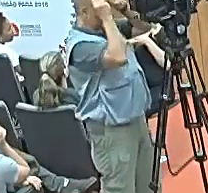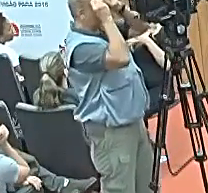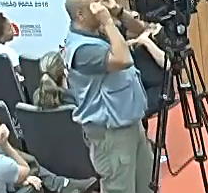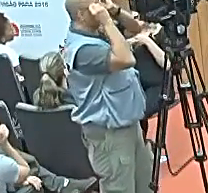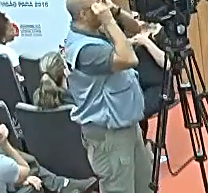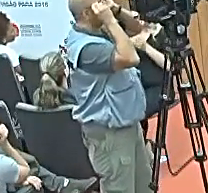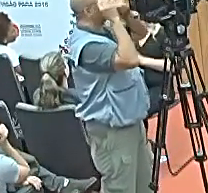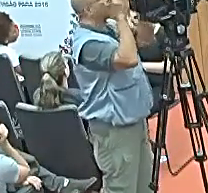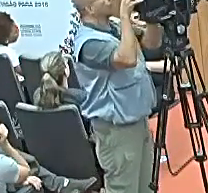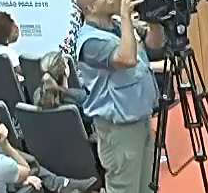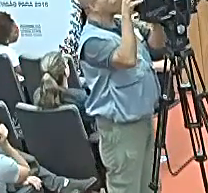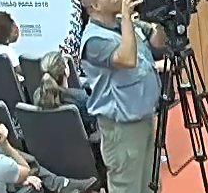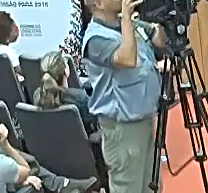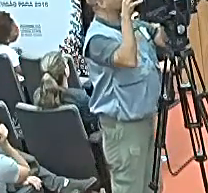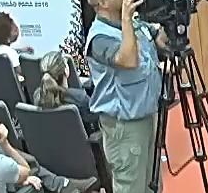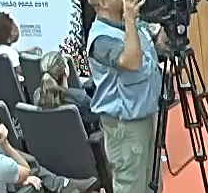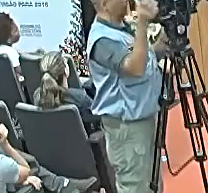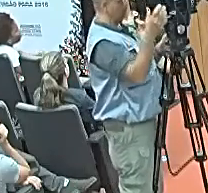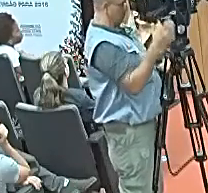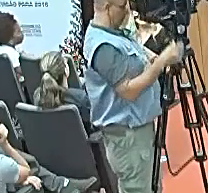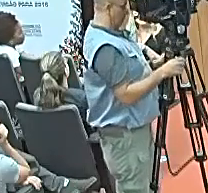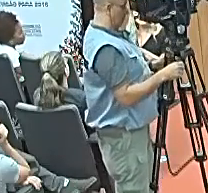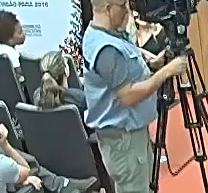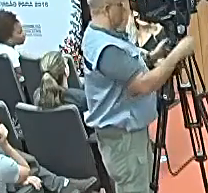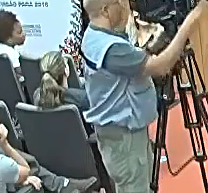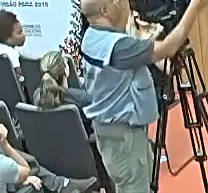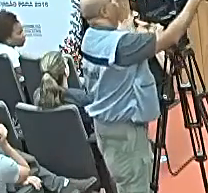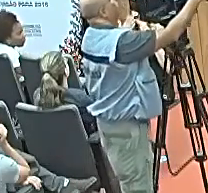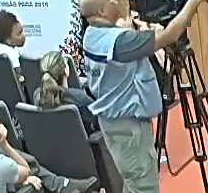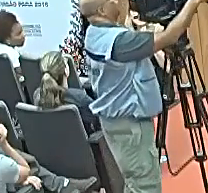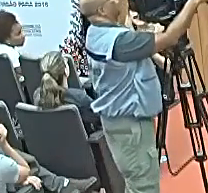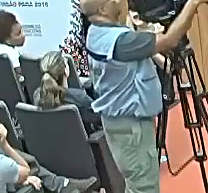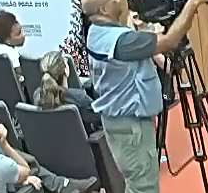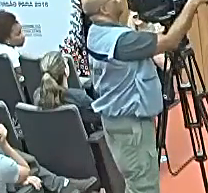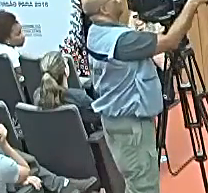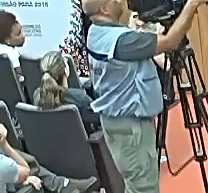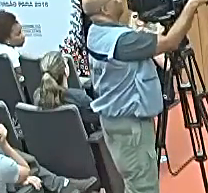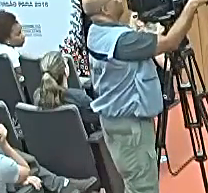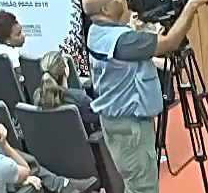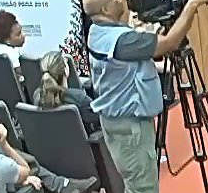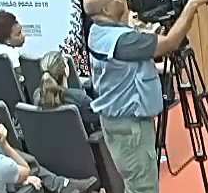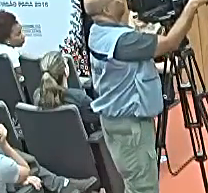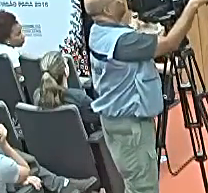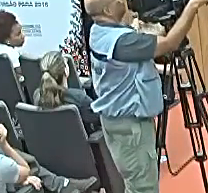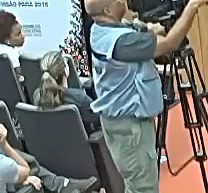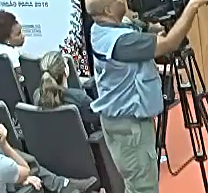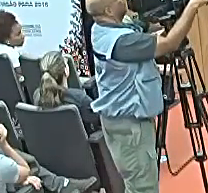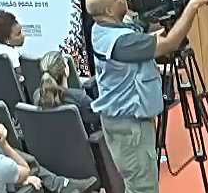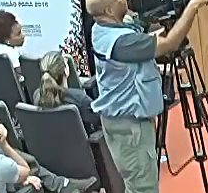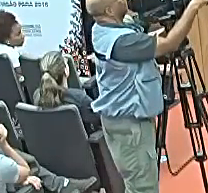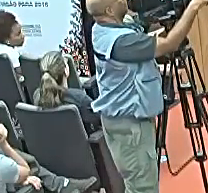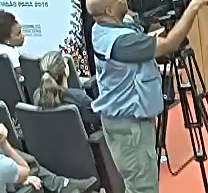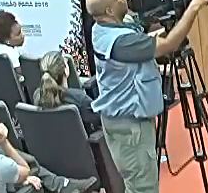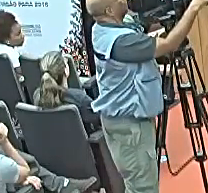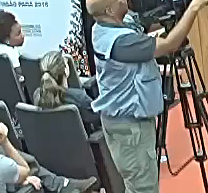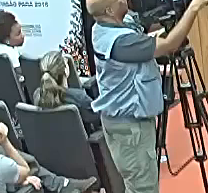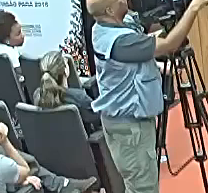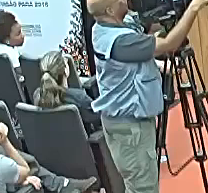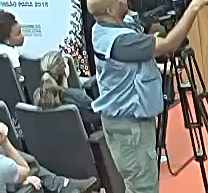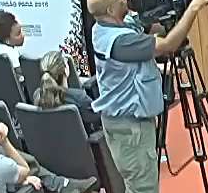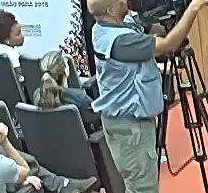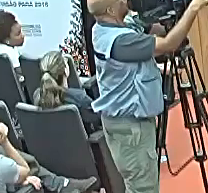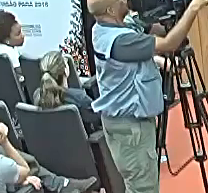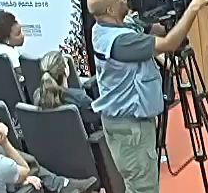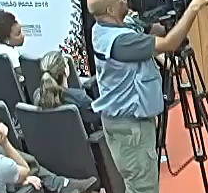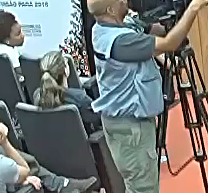e já comentou o subsecretário o deputado vilson dizendo que o governador me relatava então no momento que eu disse foi que viria ele